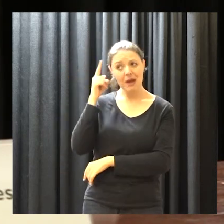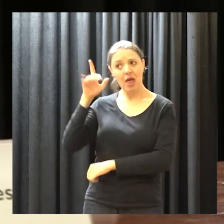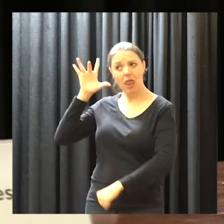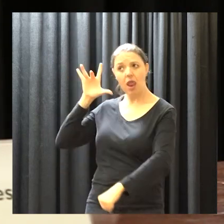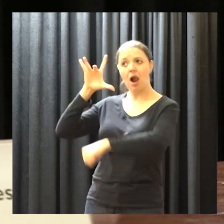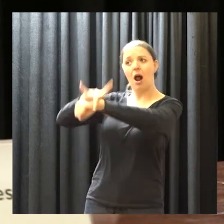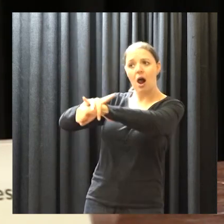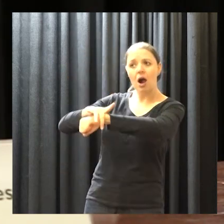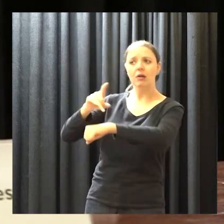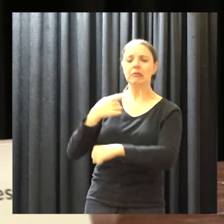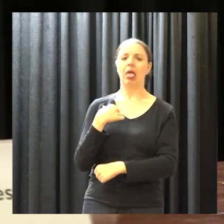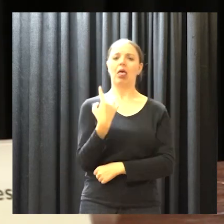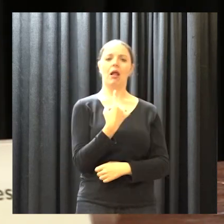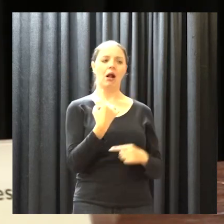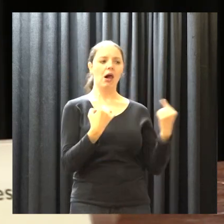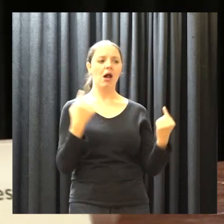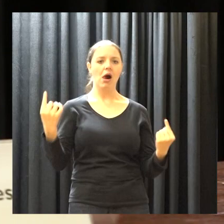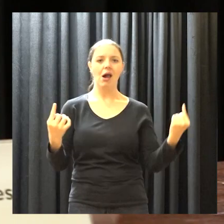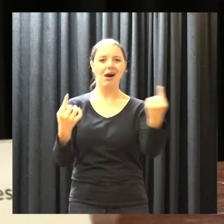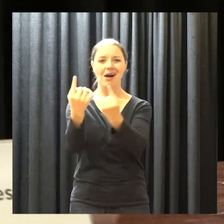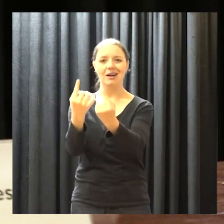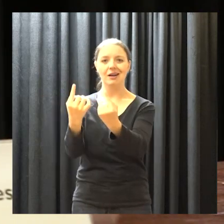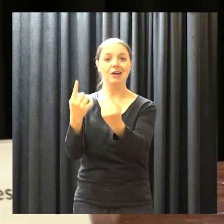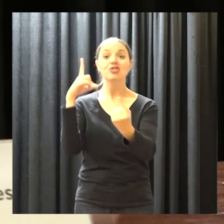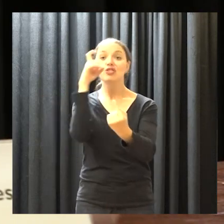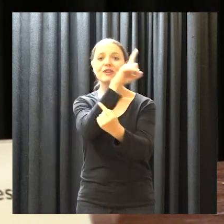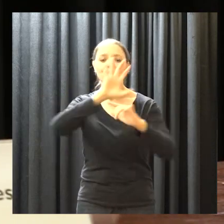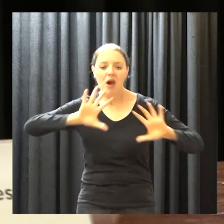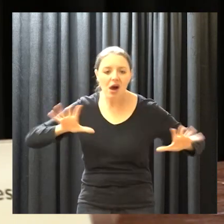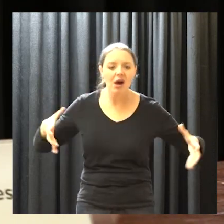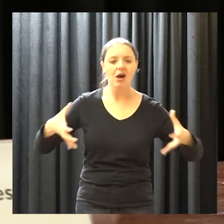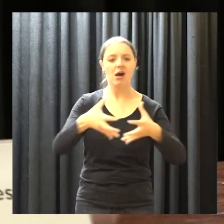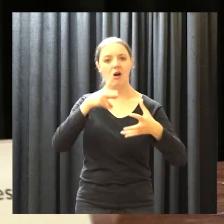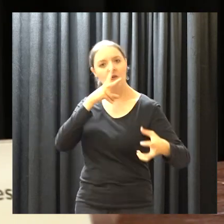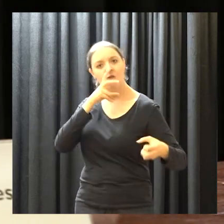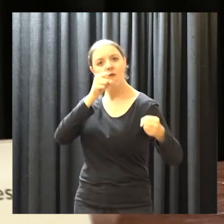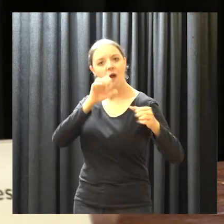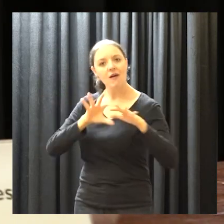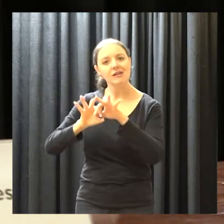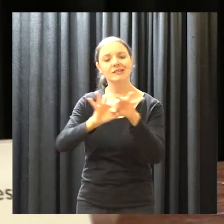alianças. Essa narrativa também tem dificultado coalizões com